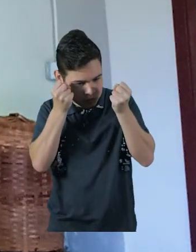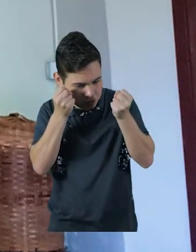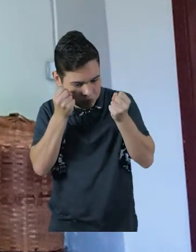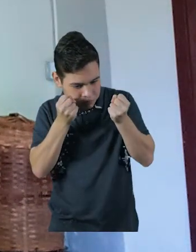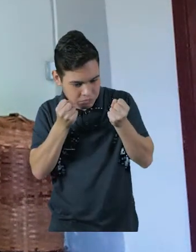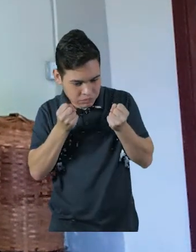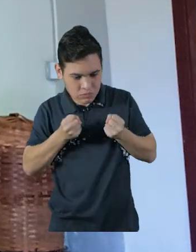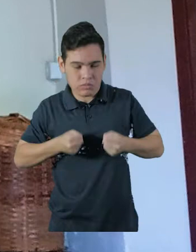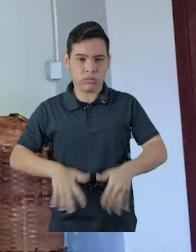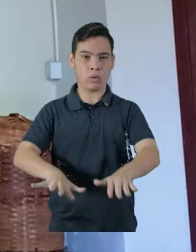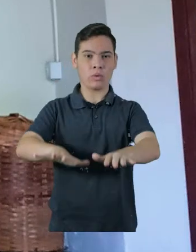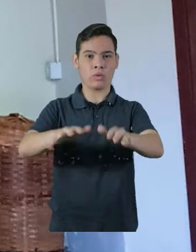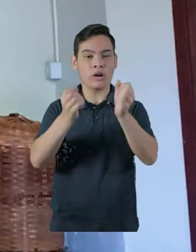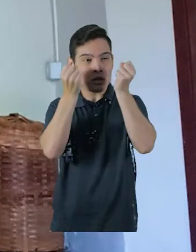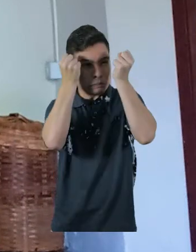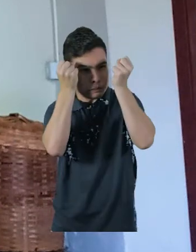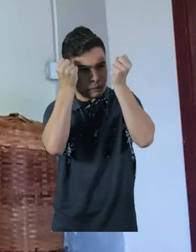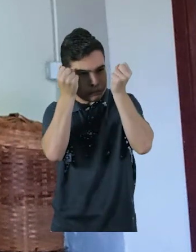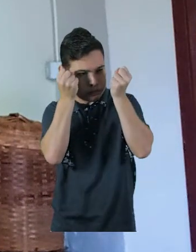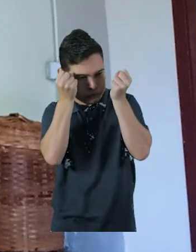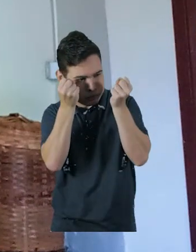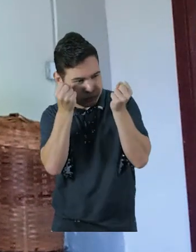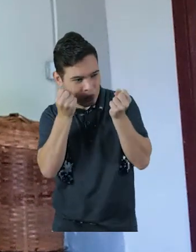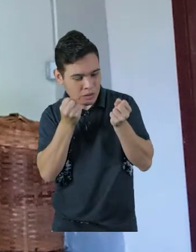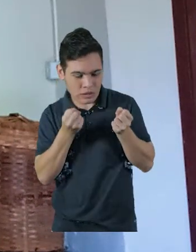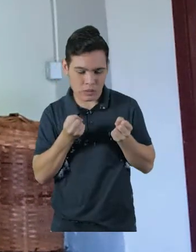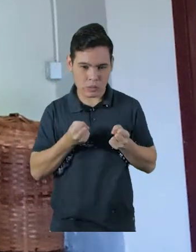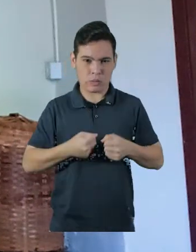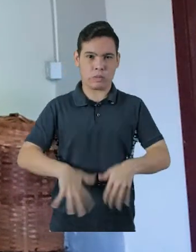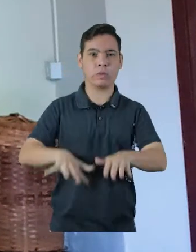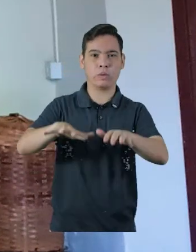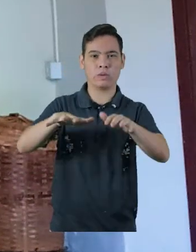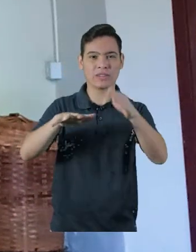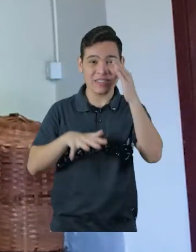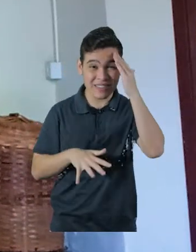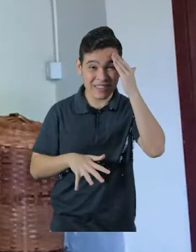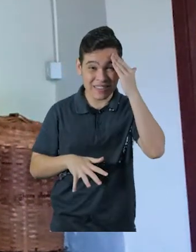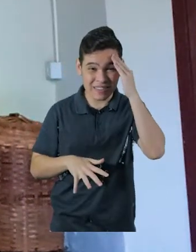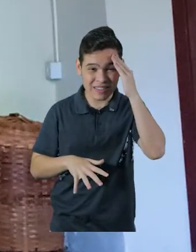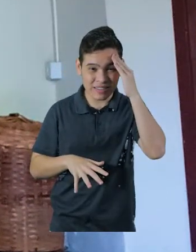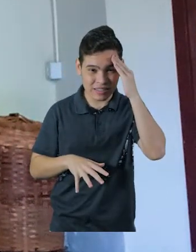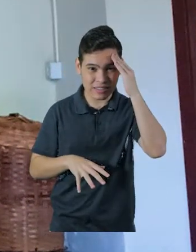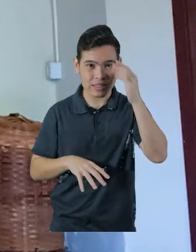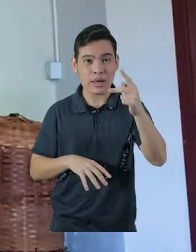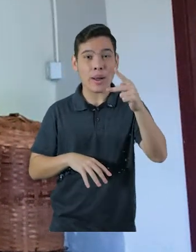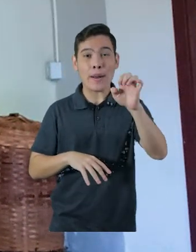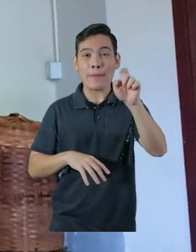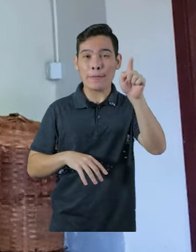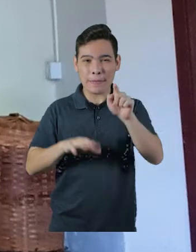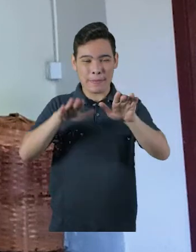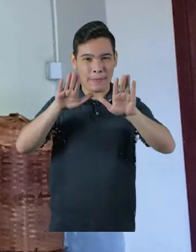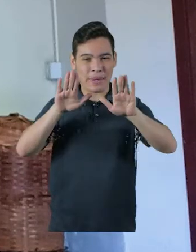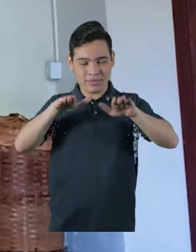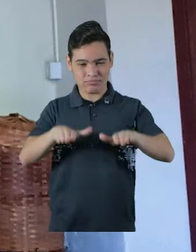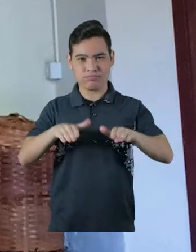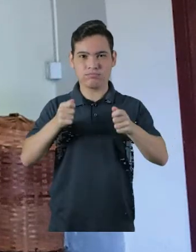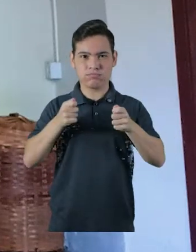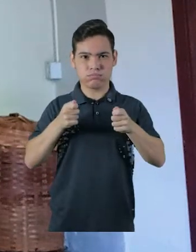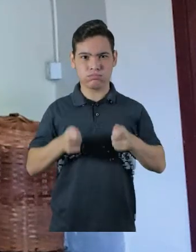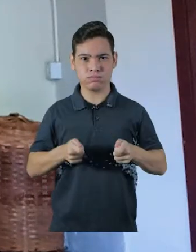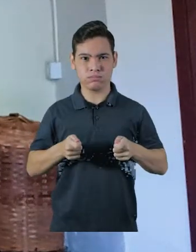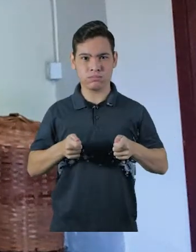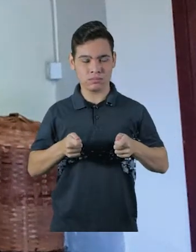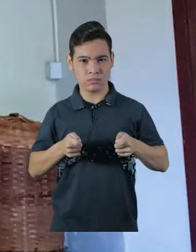uma bacia mesmo que carrega suas vísceras. Os pés estão